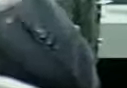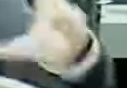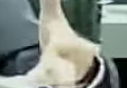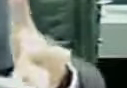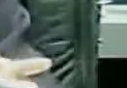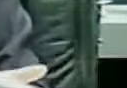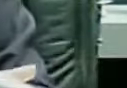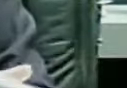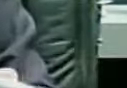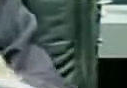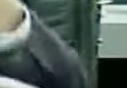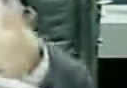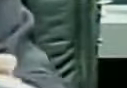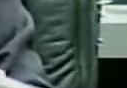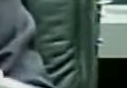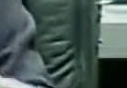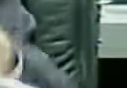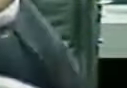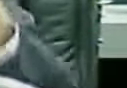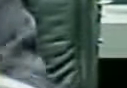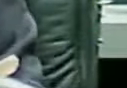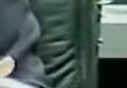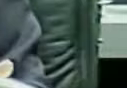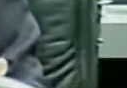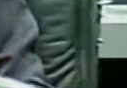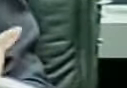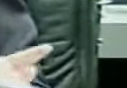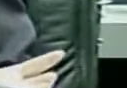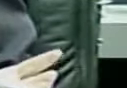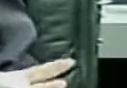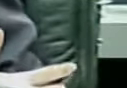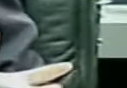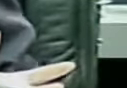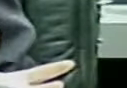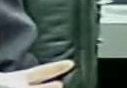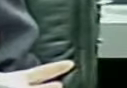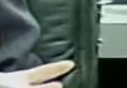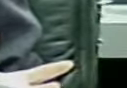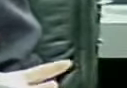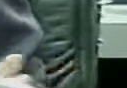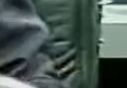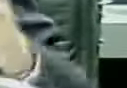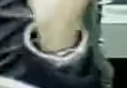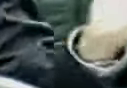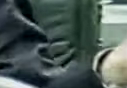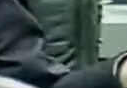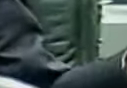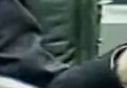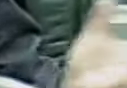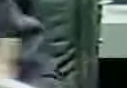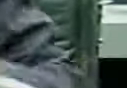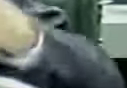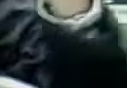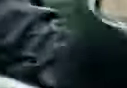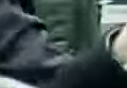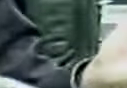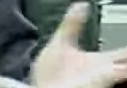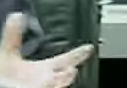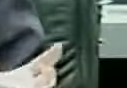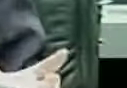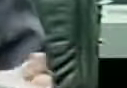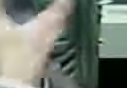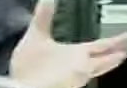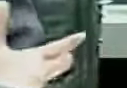que emprestam recursos, do financiamento do Ministério Público Federal, está mostrando que o governo, ou o governador está mal informado,